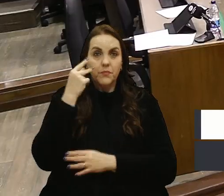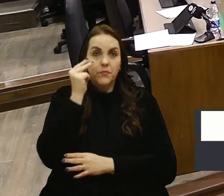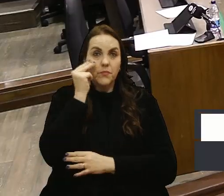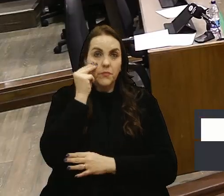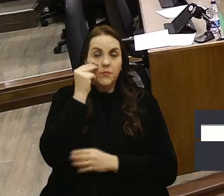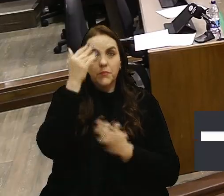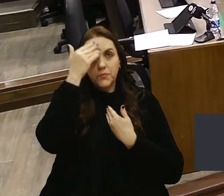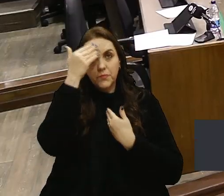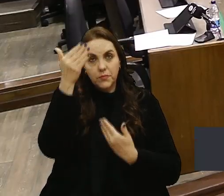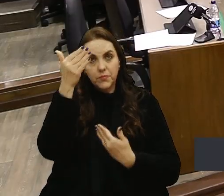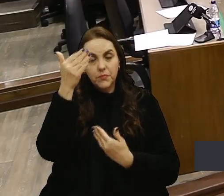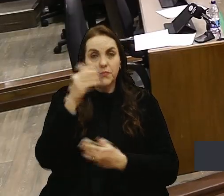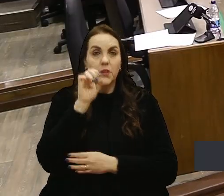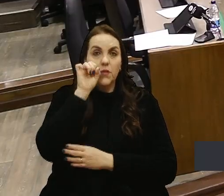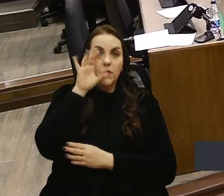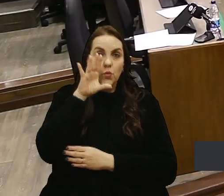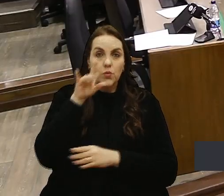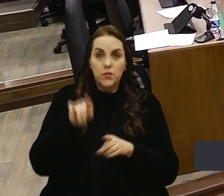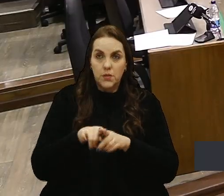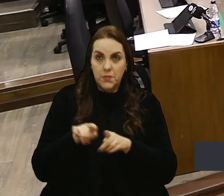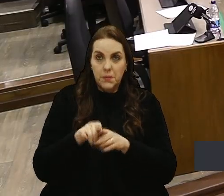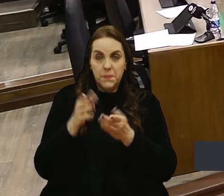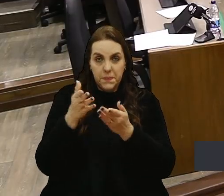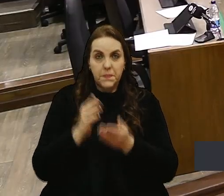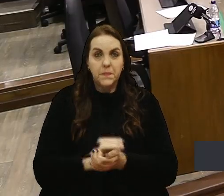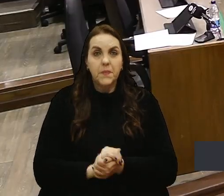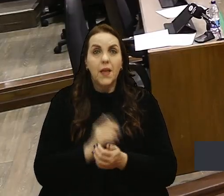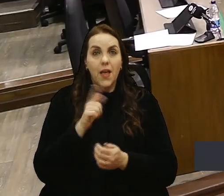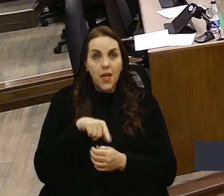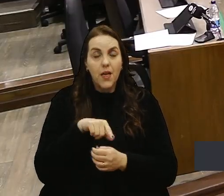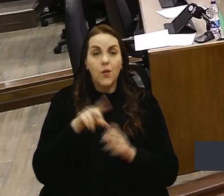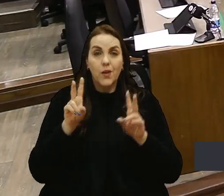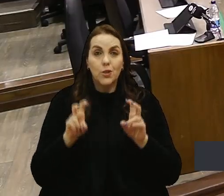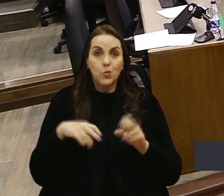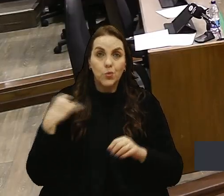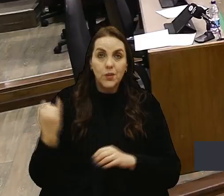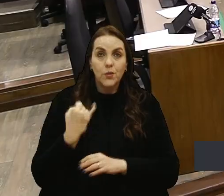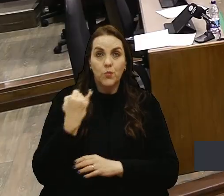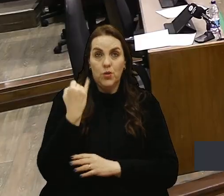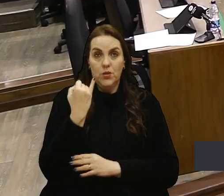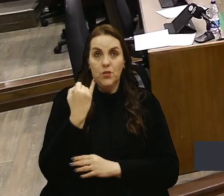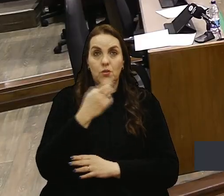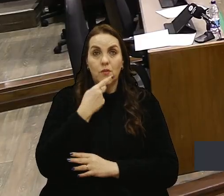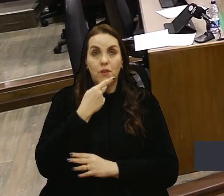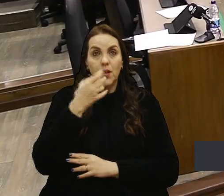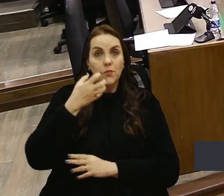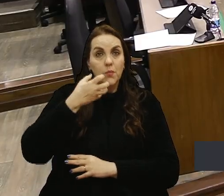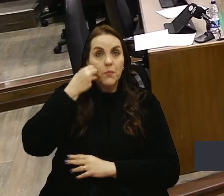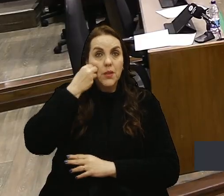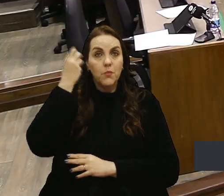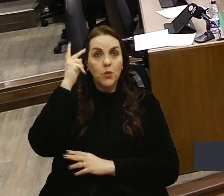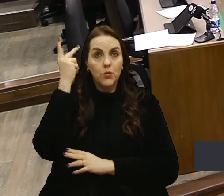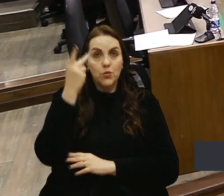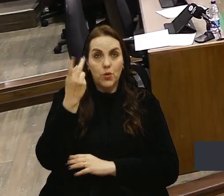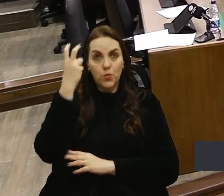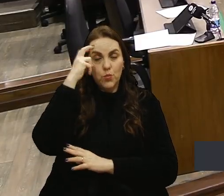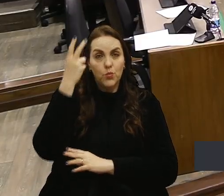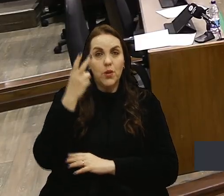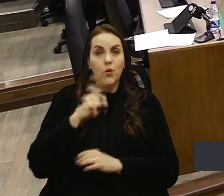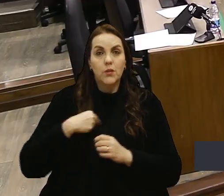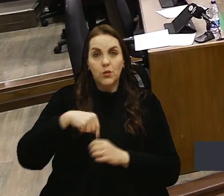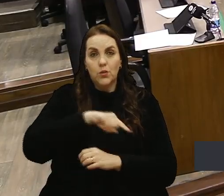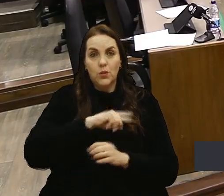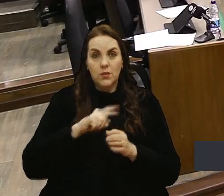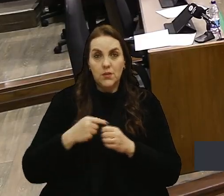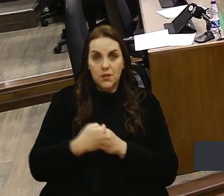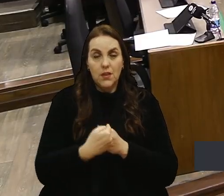vereador Elisandro Fiuza. Essa é uma das questões que a gente considera importante quando falamos de patrimônio histórico-cultural na nossa cidade. Então,